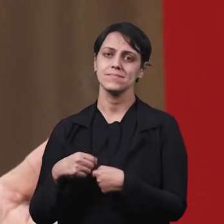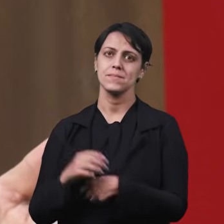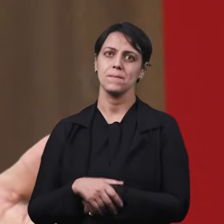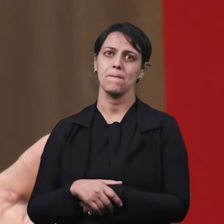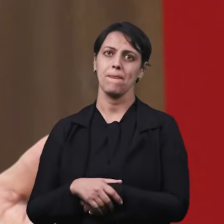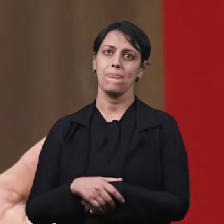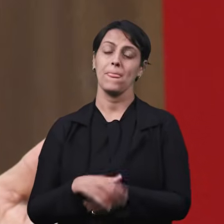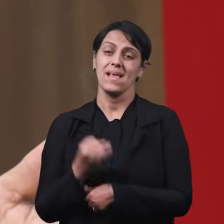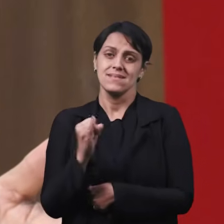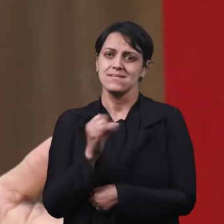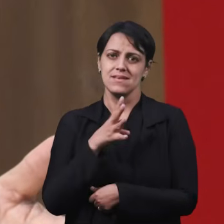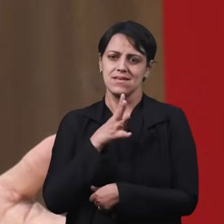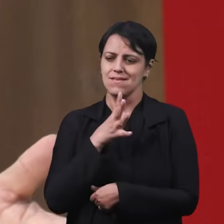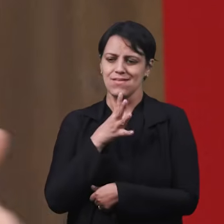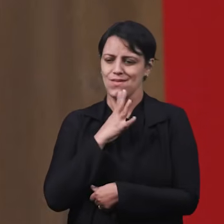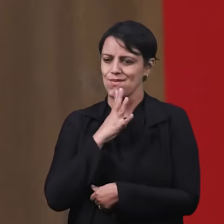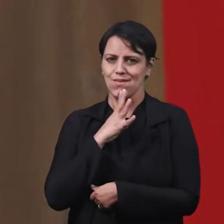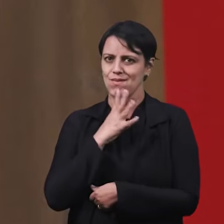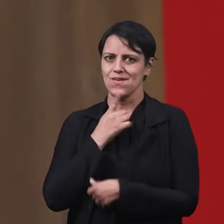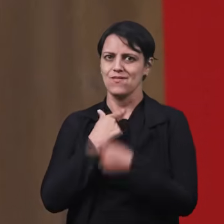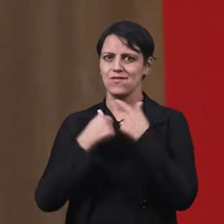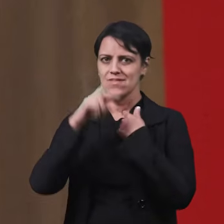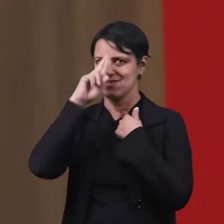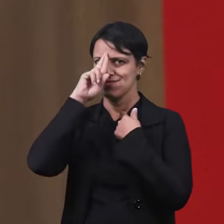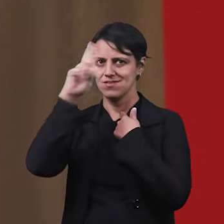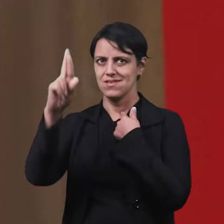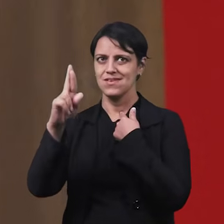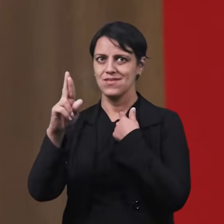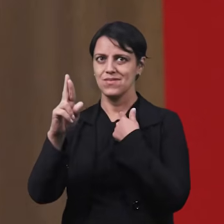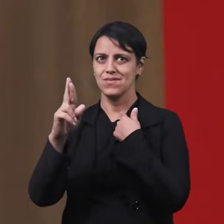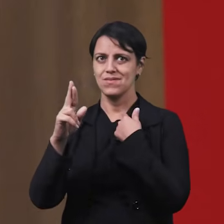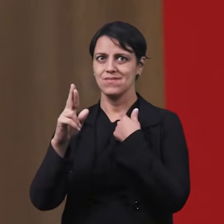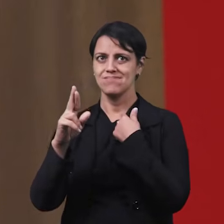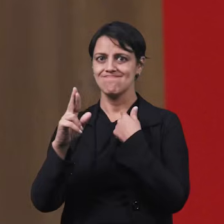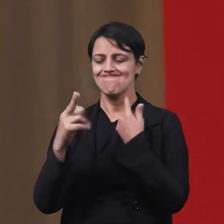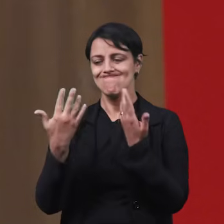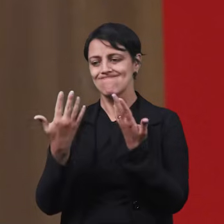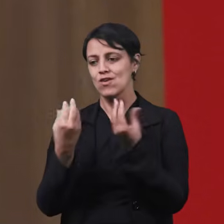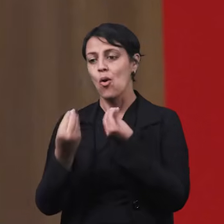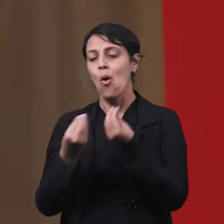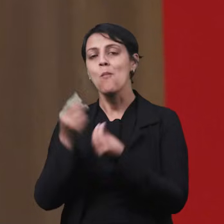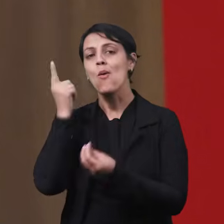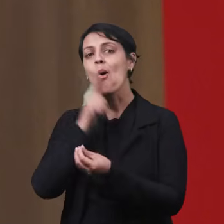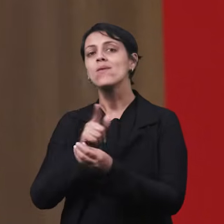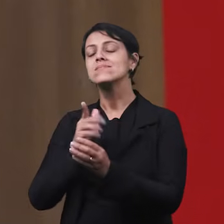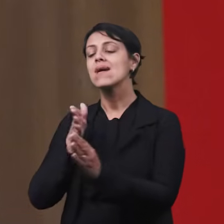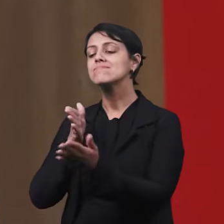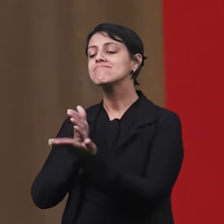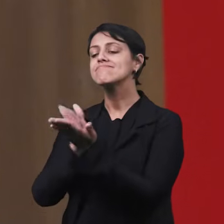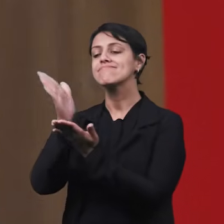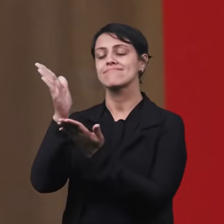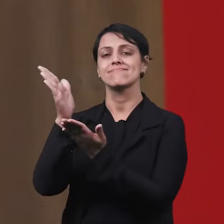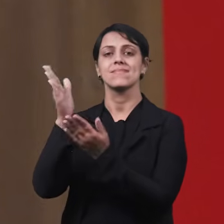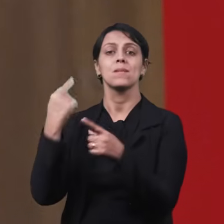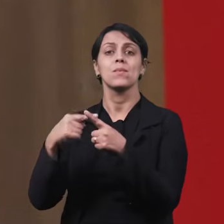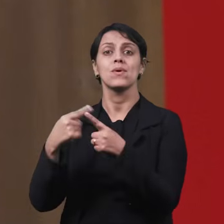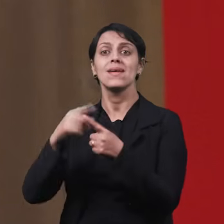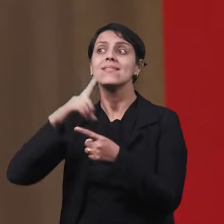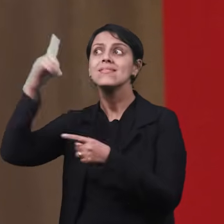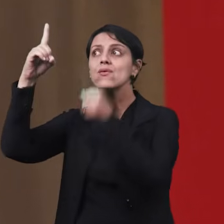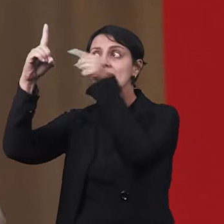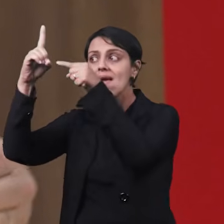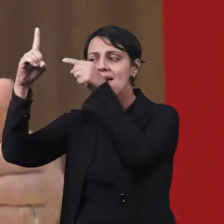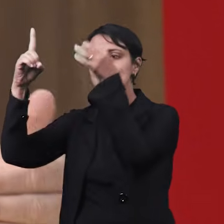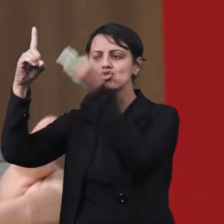Senhor, nós não conseguimos, na verdade, atingir um objetivo de sermos retos. Porque a justiça é de Deus.